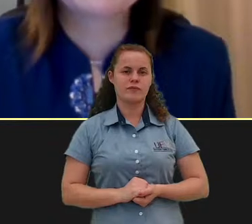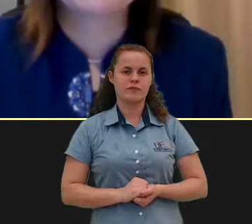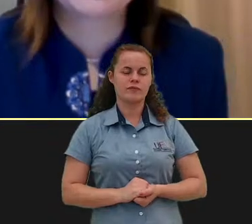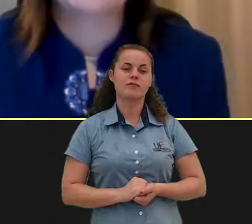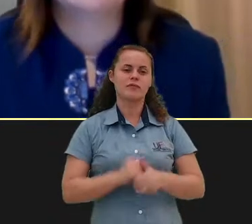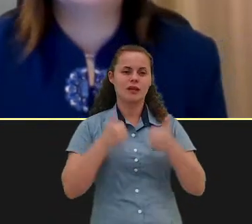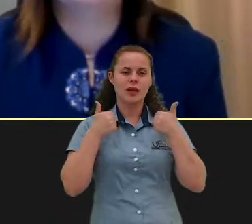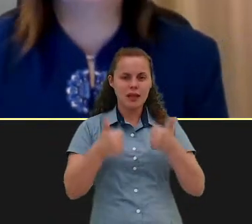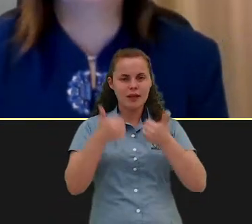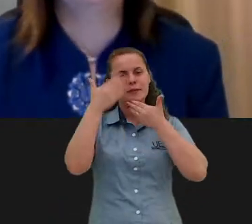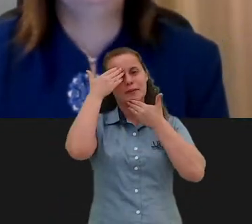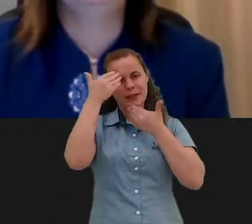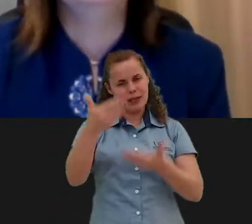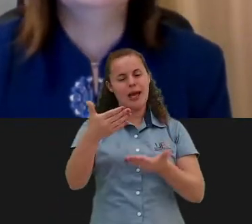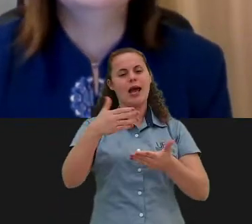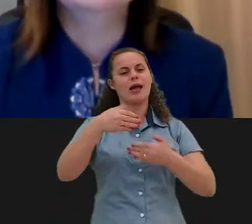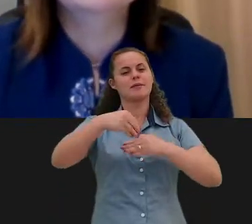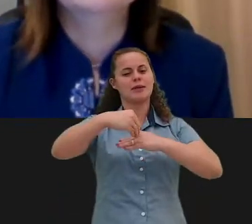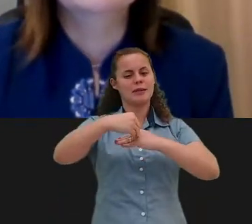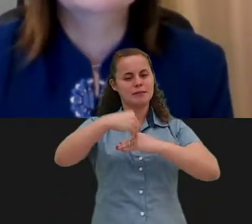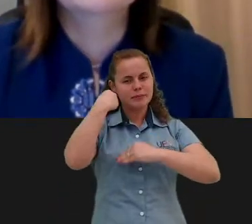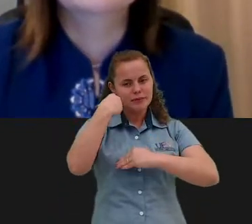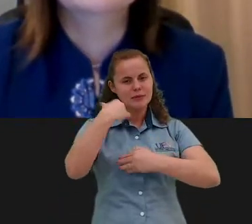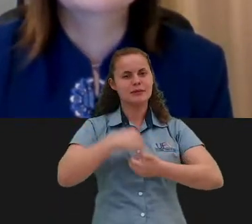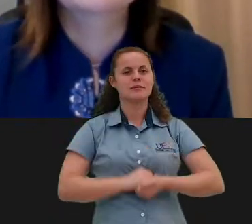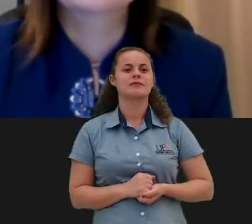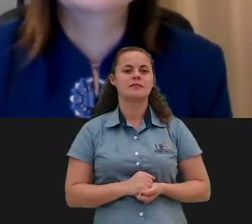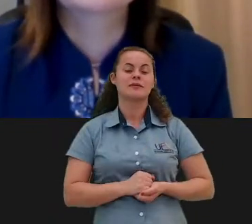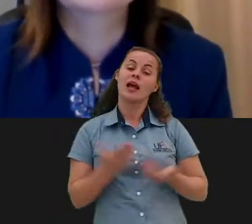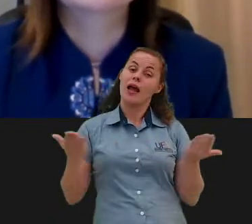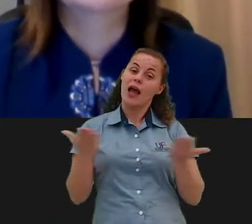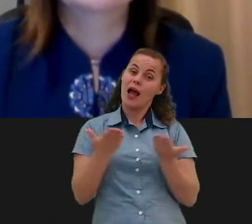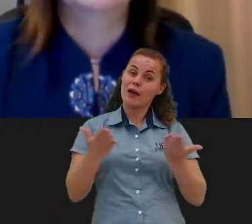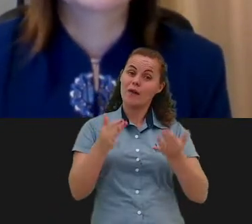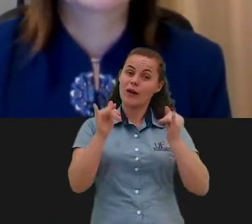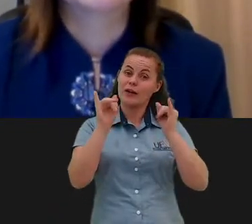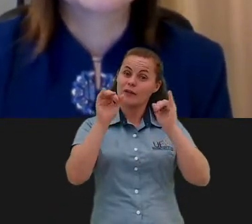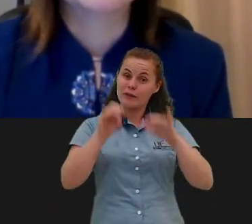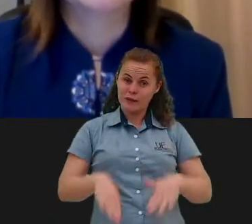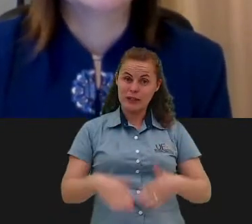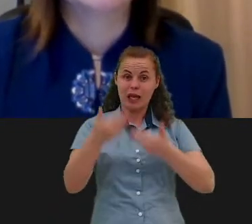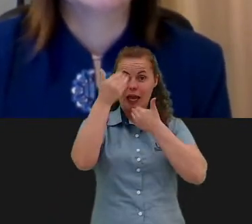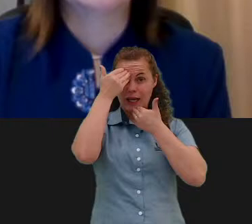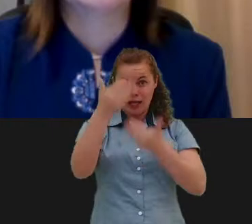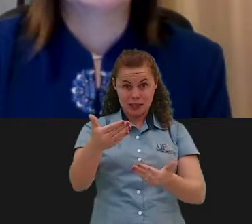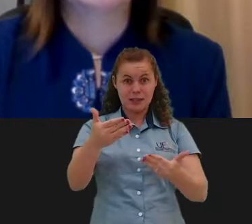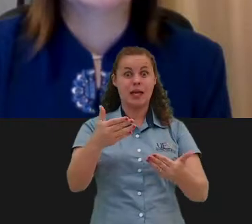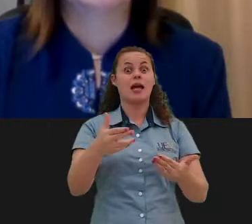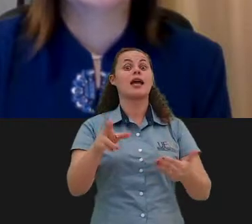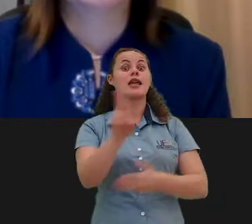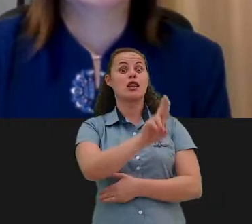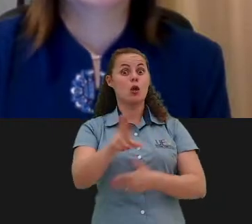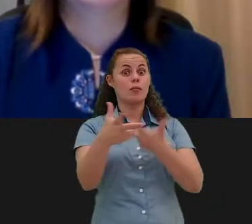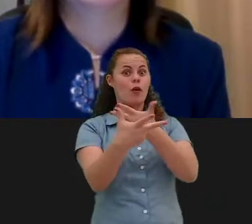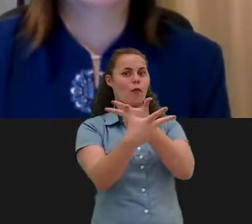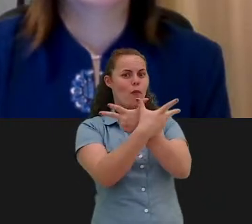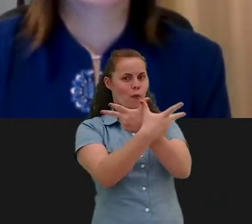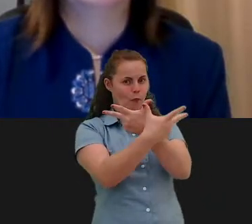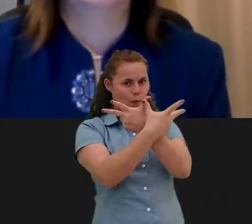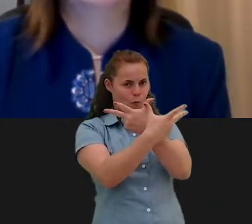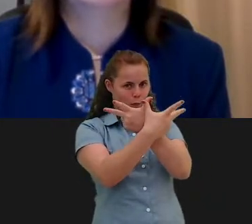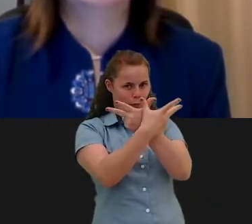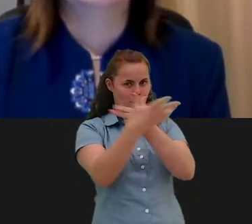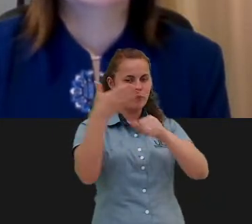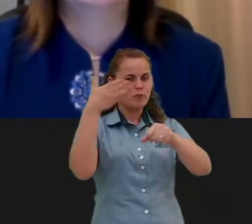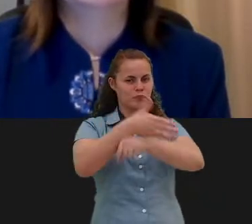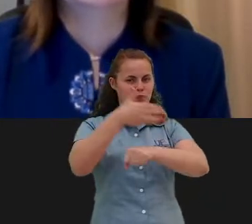Muito obrigado pela dica. E aí, a gente dá agora por encerrado, quero agradecer em nome da Universidade Federal de Viçosa a sua participação